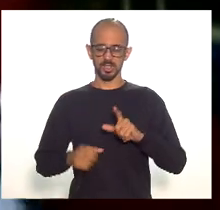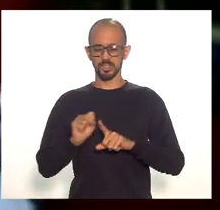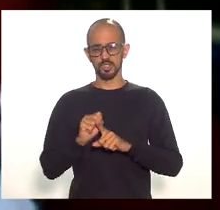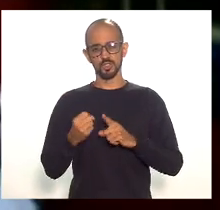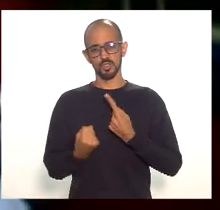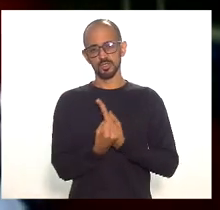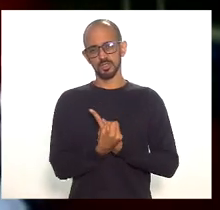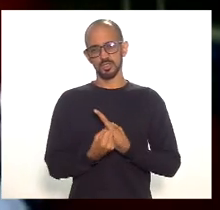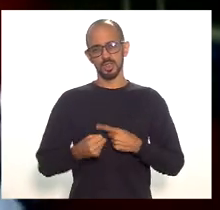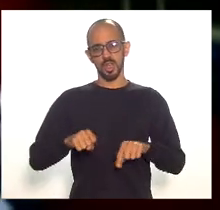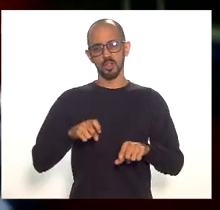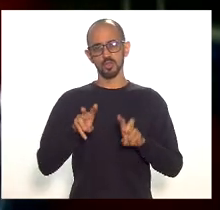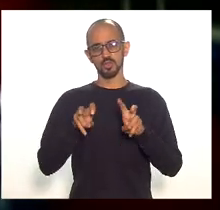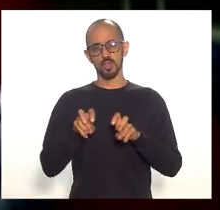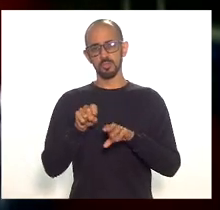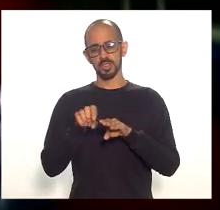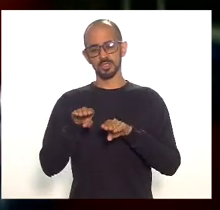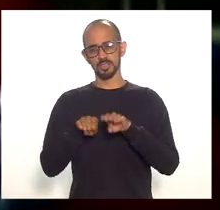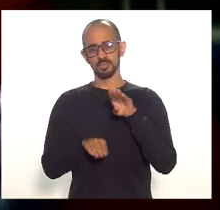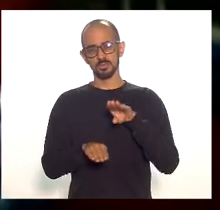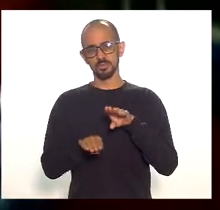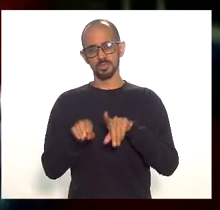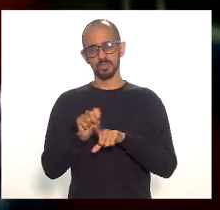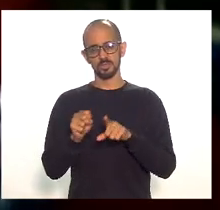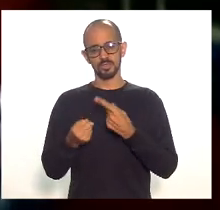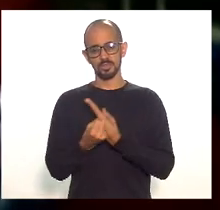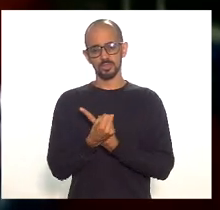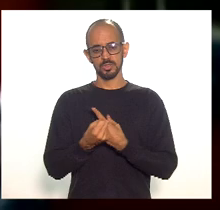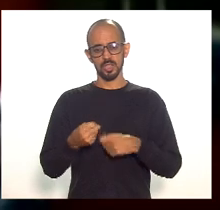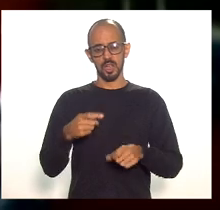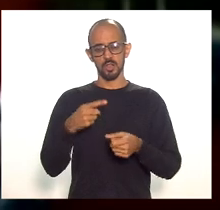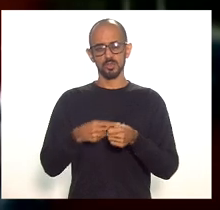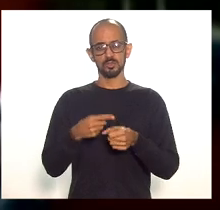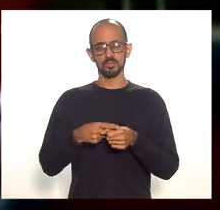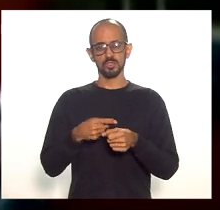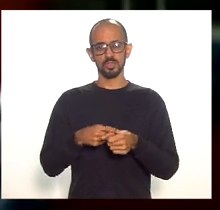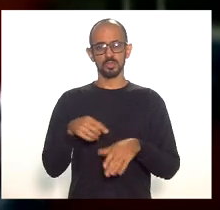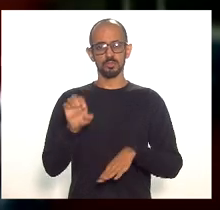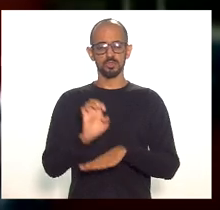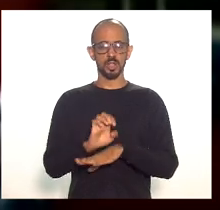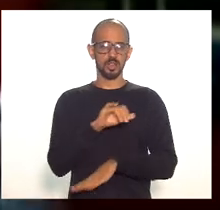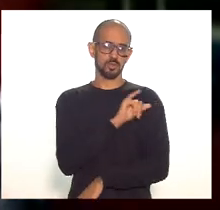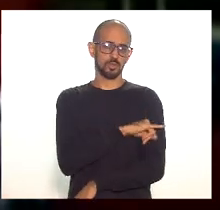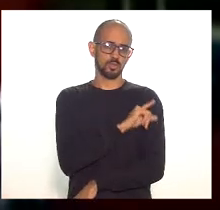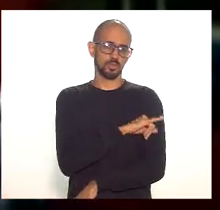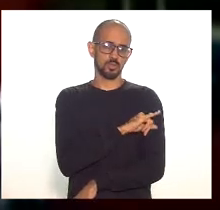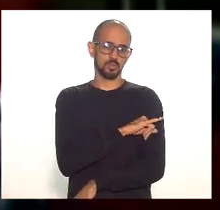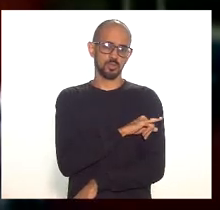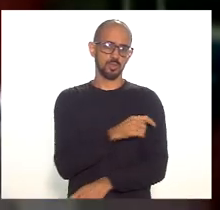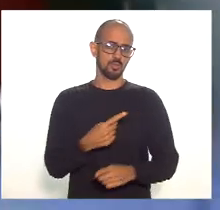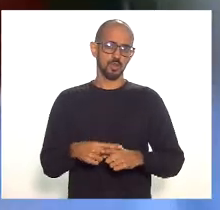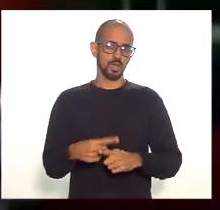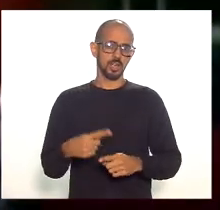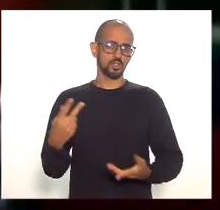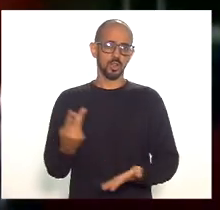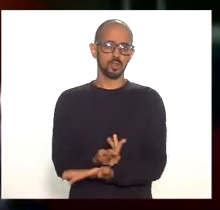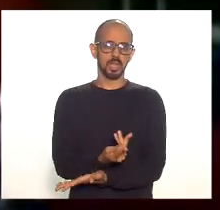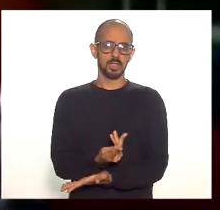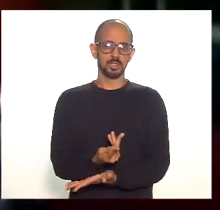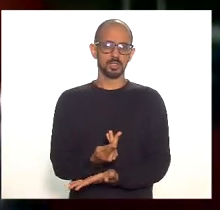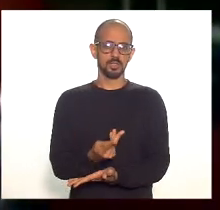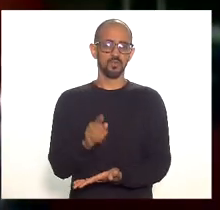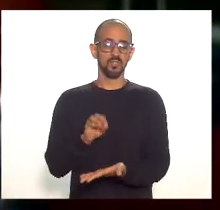em relação às desigualdades sociais existentes entre os municípios do estado do Rio de Janeiro. Por que que isso acontece? É por falta